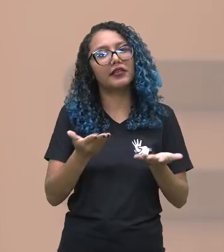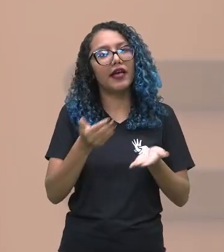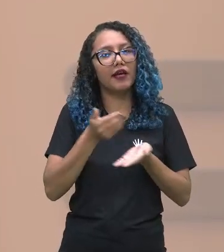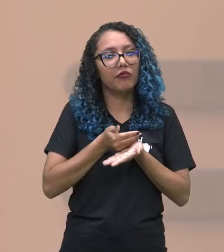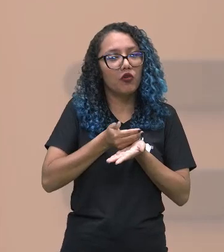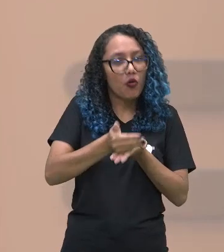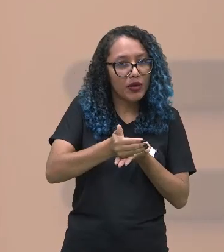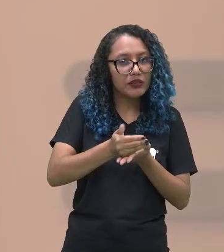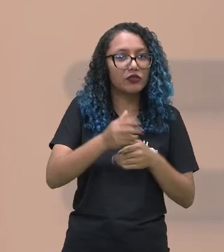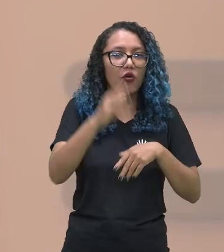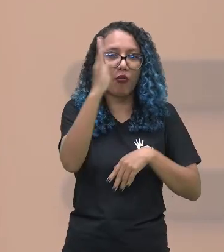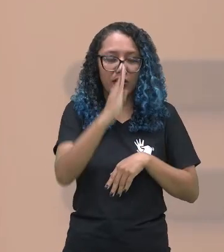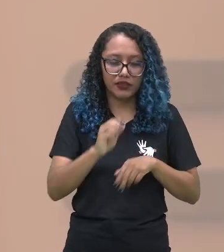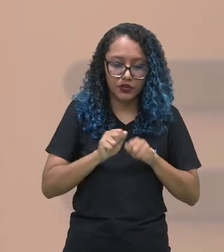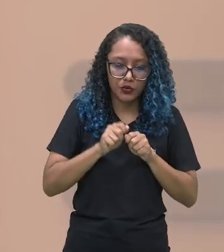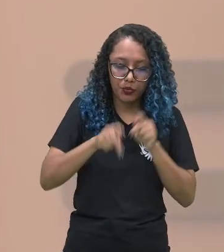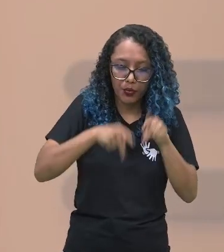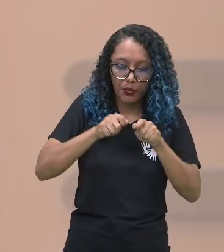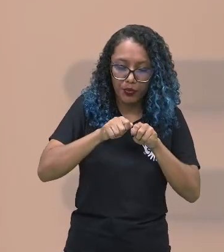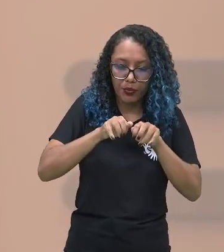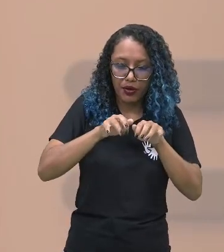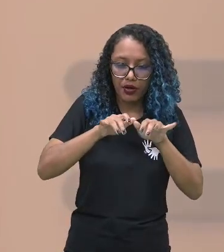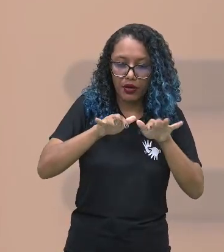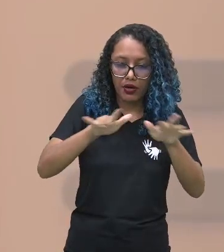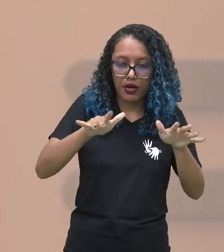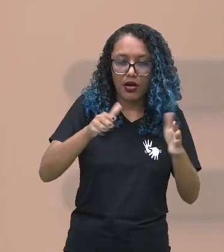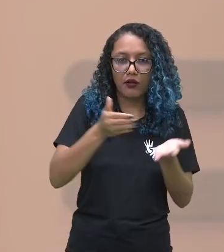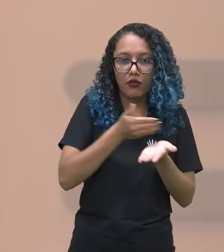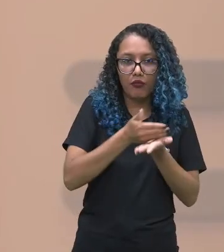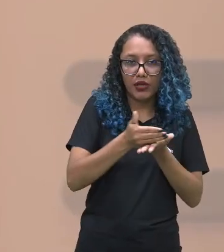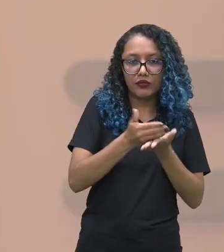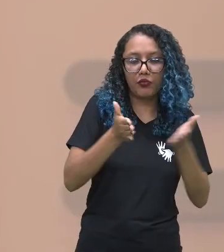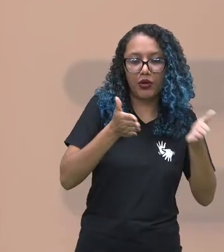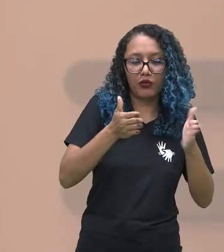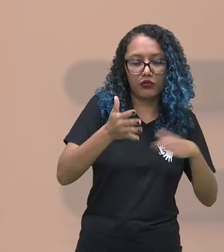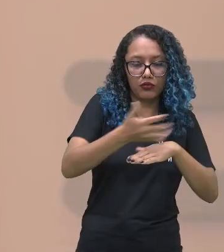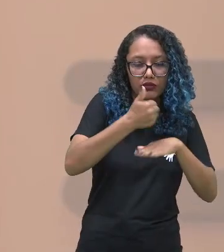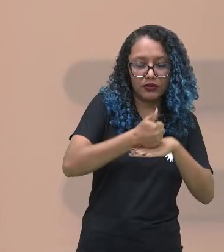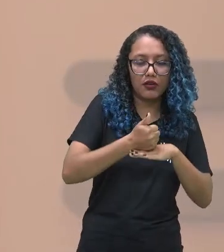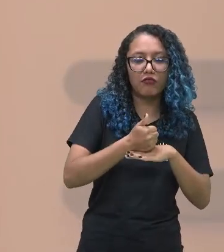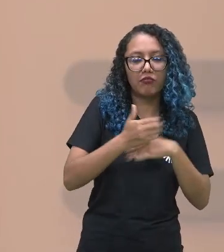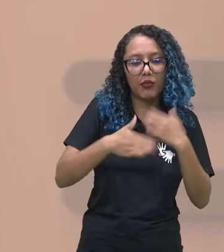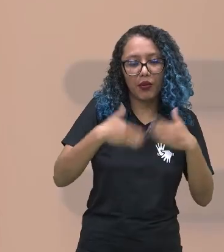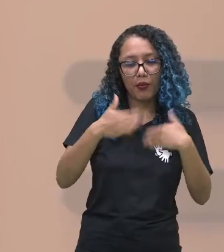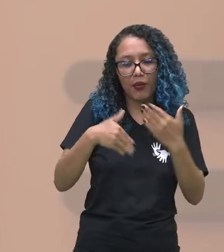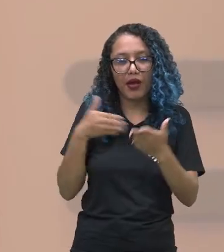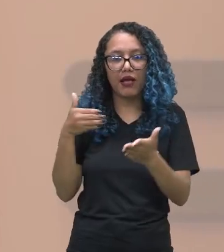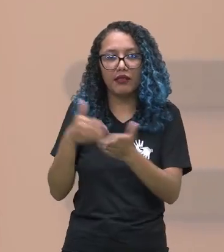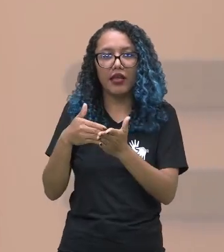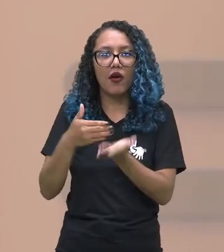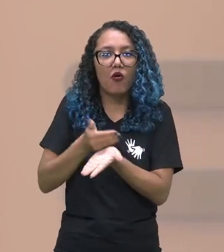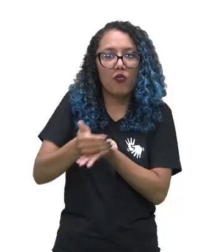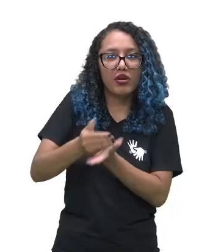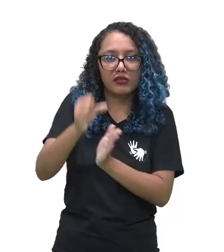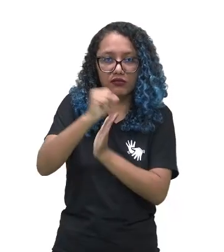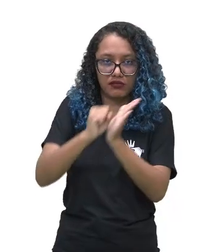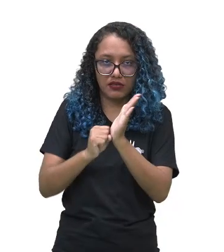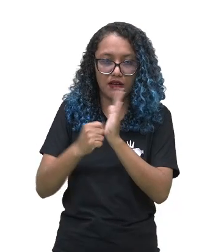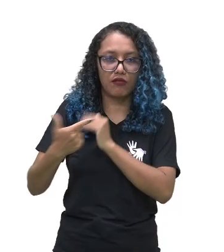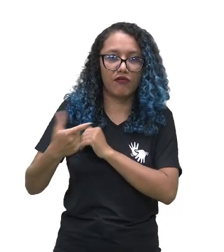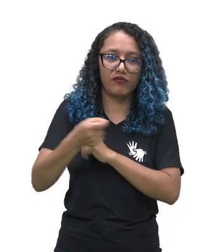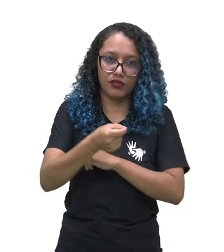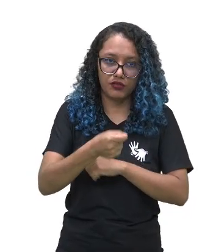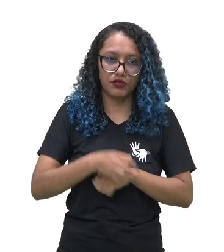povoado, desde a sua colonização até, digamos assim, o início do século XX. Seguindo ainda